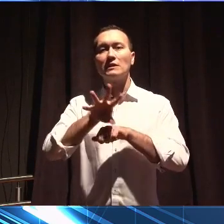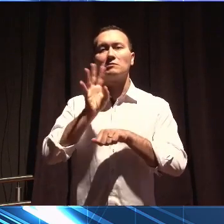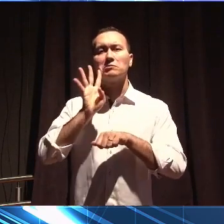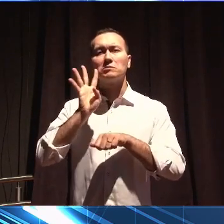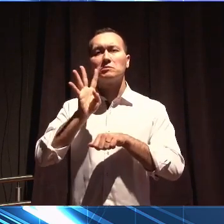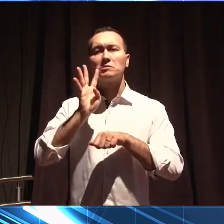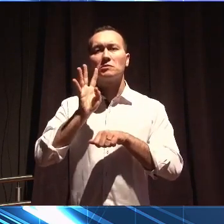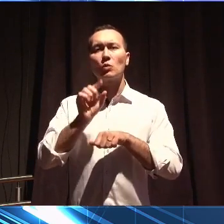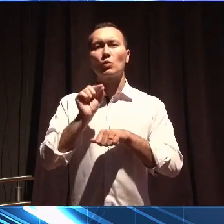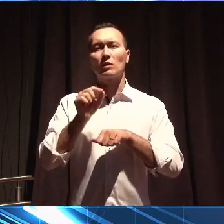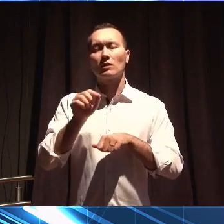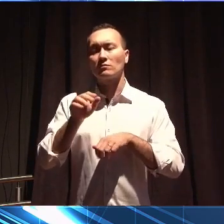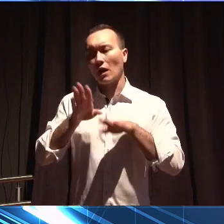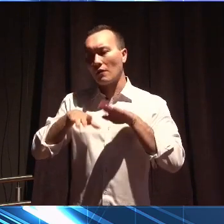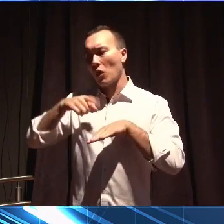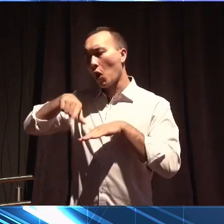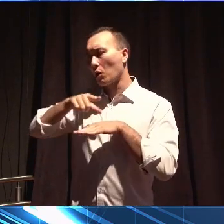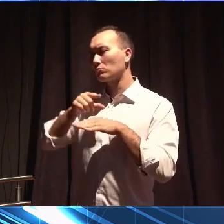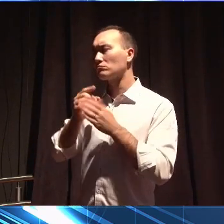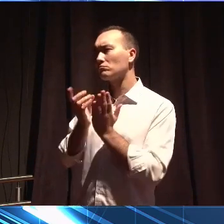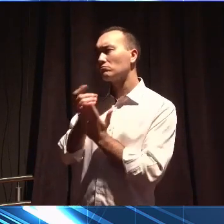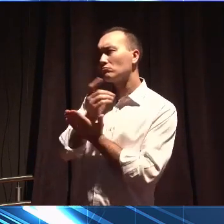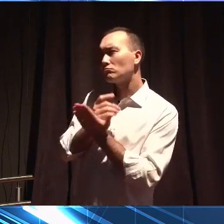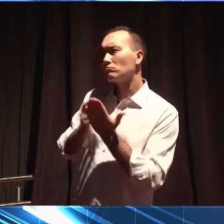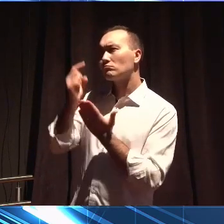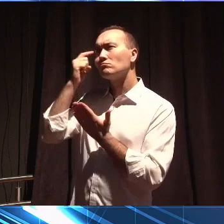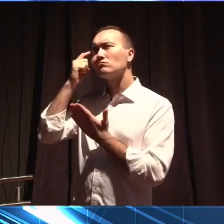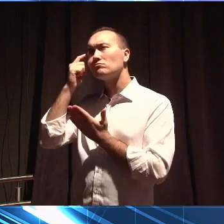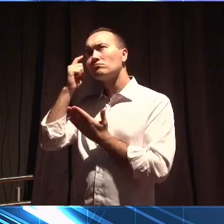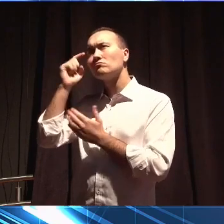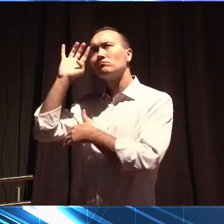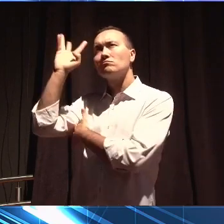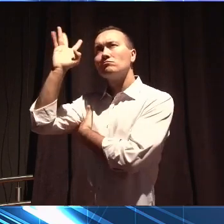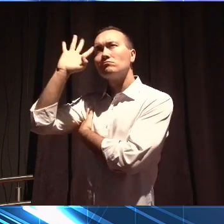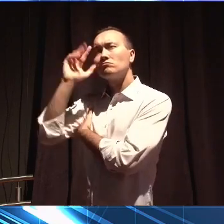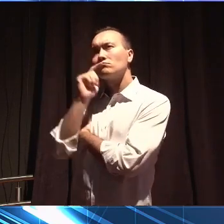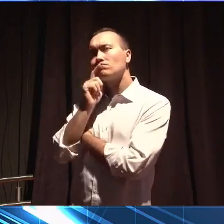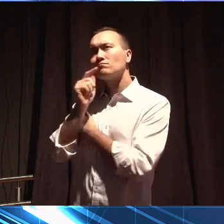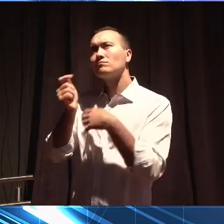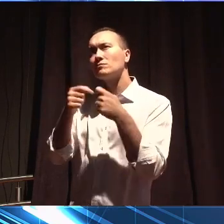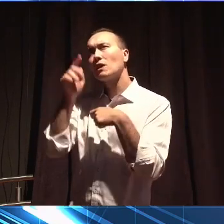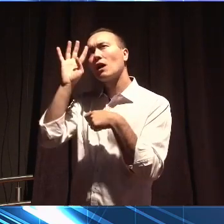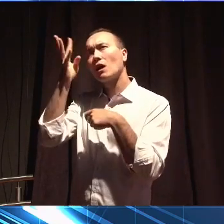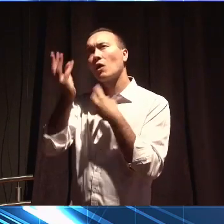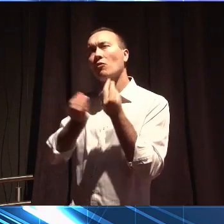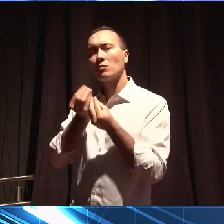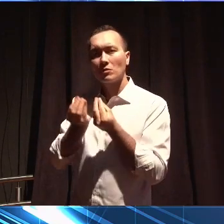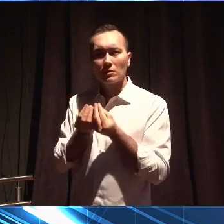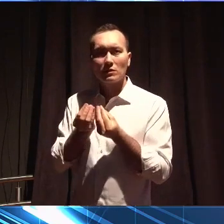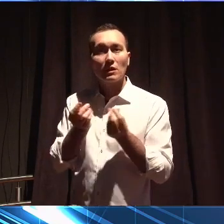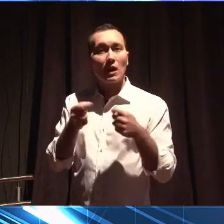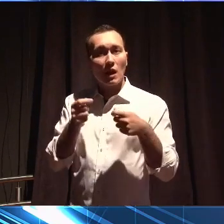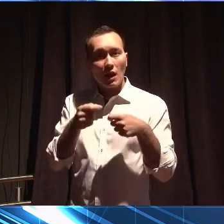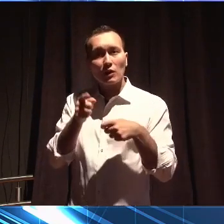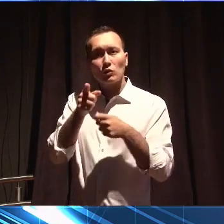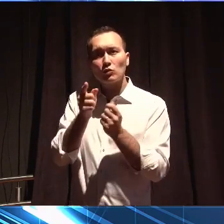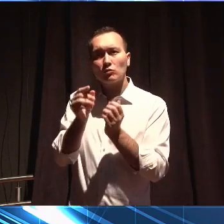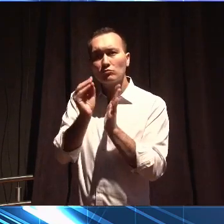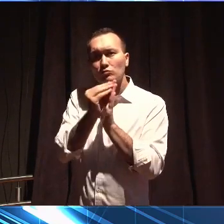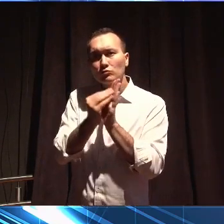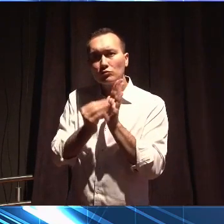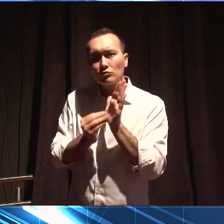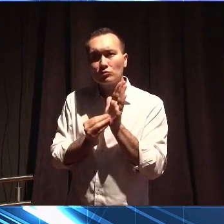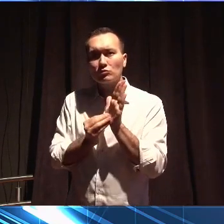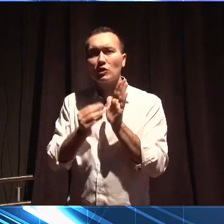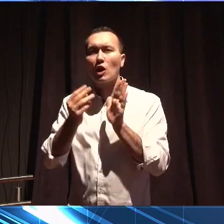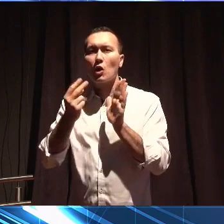numa solução, desenhando, é interessante a gente levar sempre ali 2, 3, 4 soluções, sabe? A gente desenha vai mudando algumas